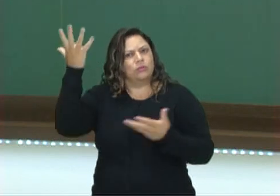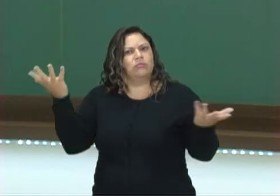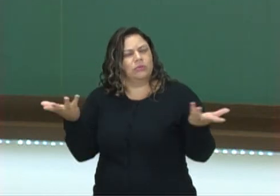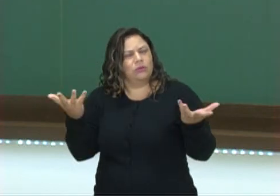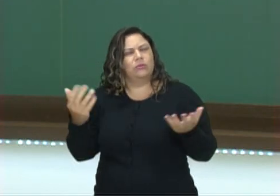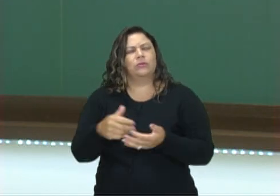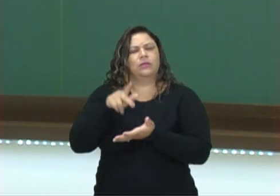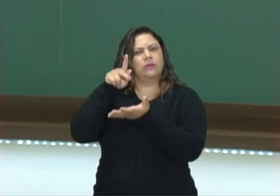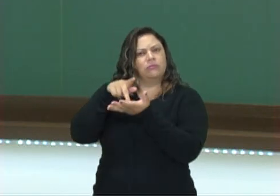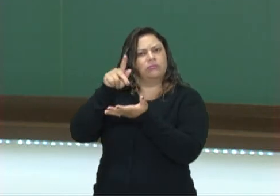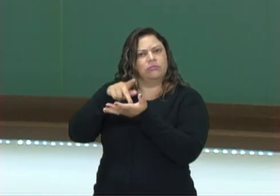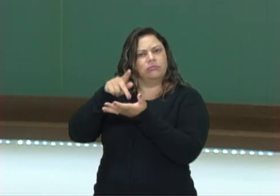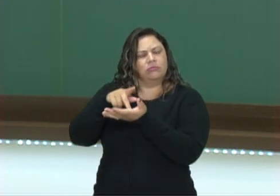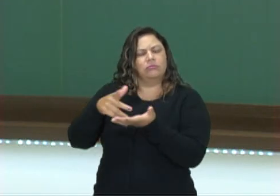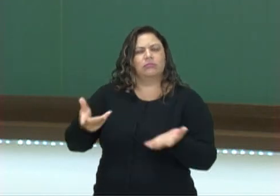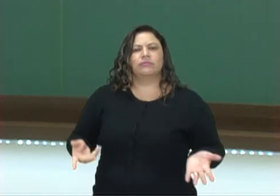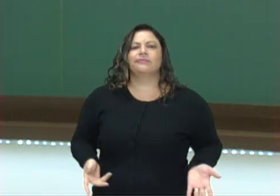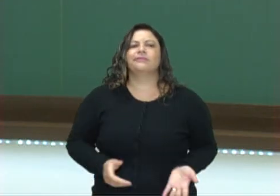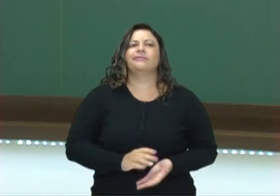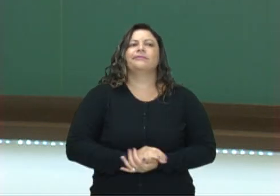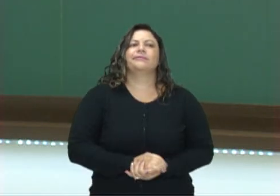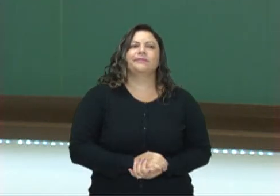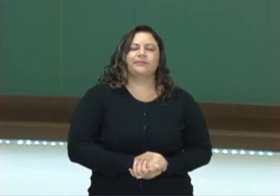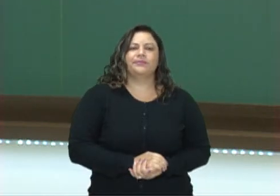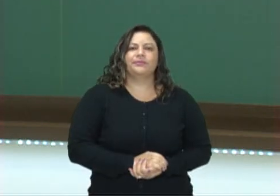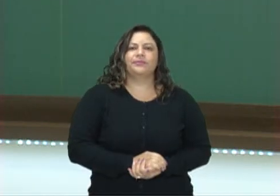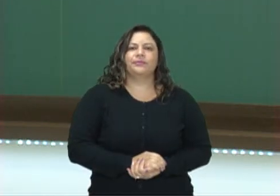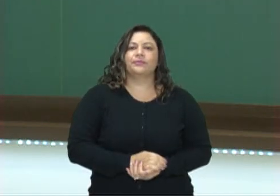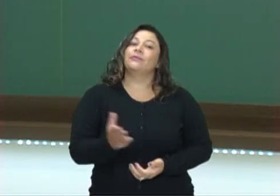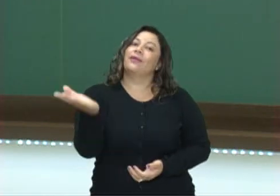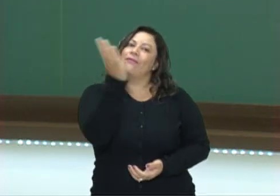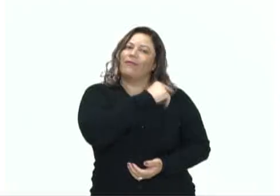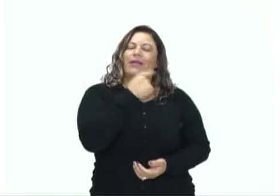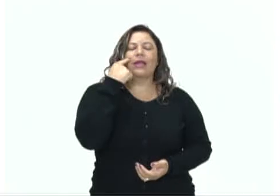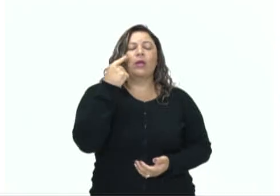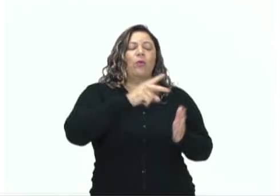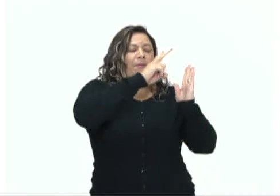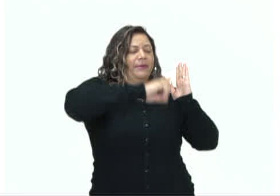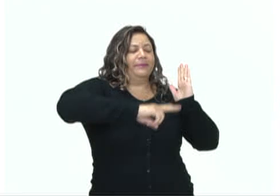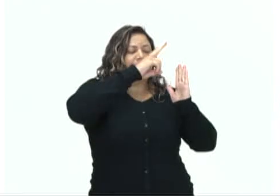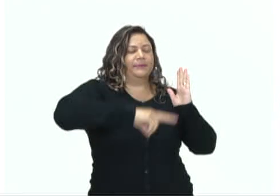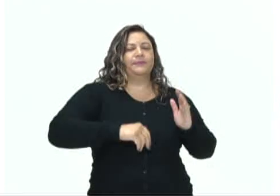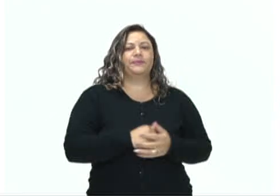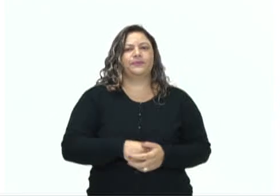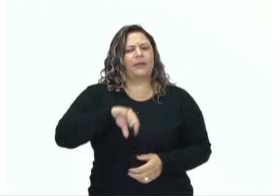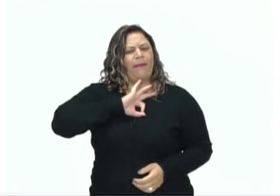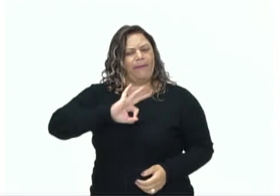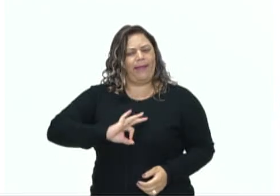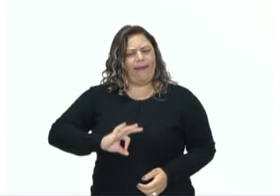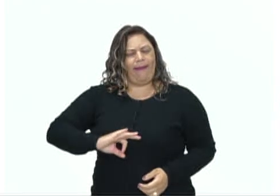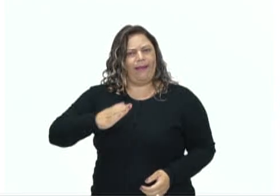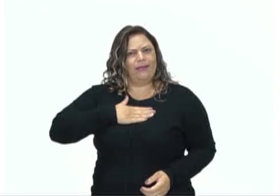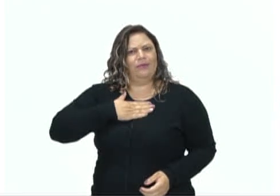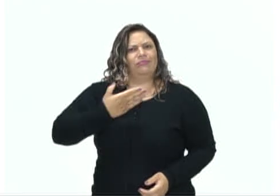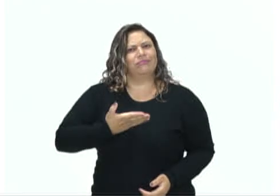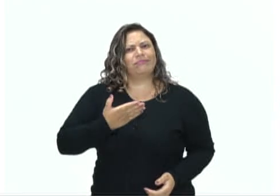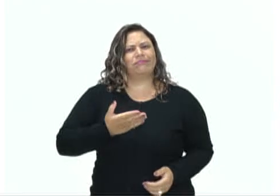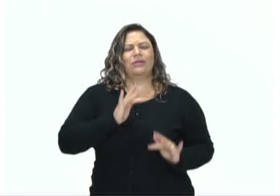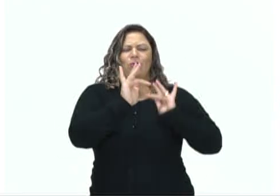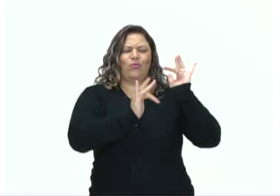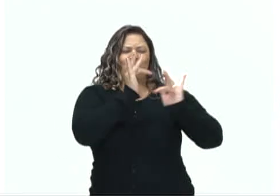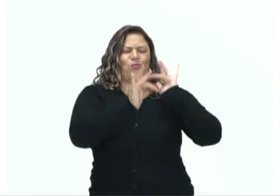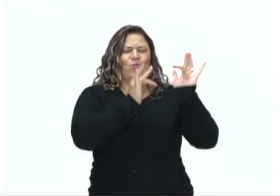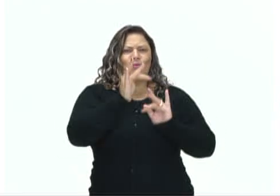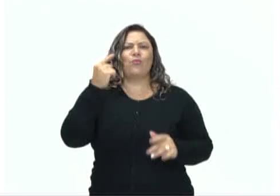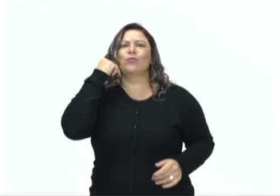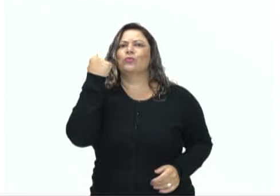sim, aconteceram de verdade. Acompanhe comigo. Padre surpreende noivos surdos e celebra o casamento